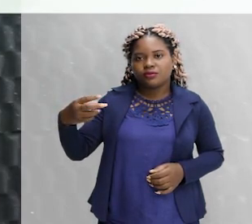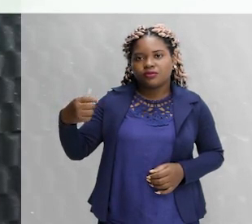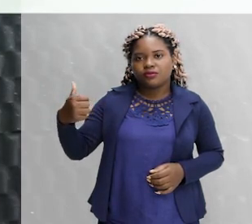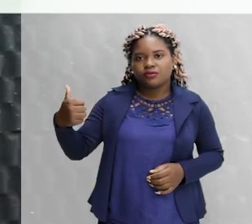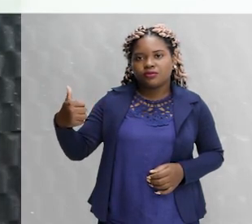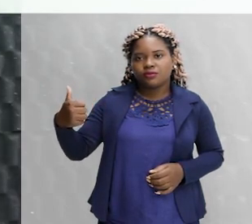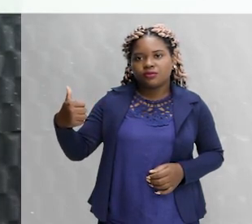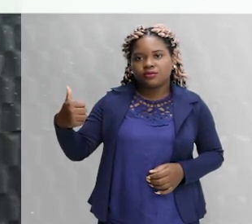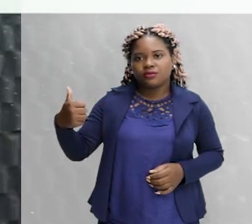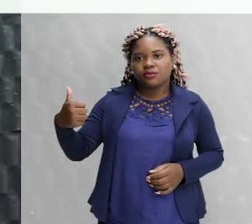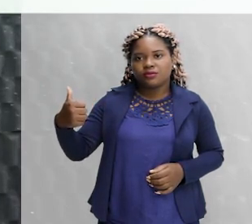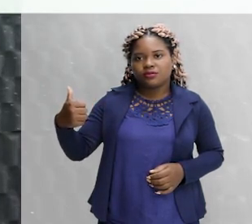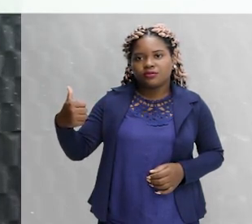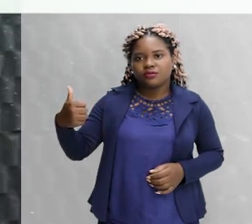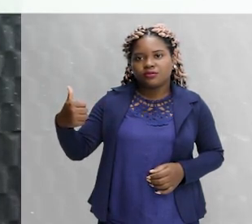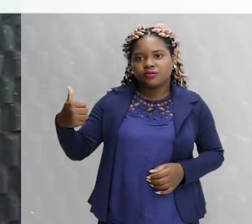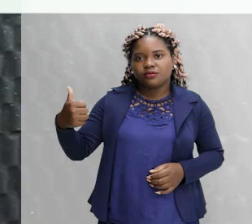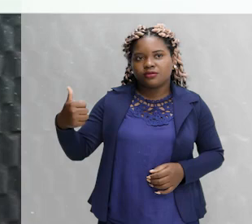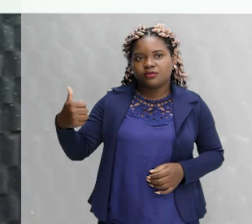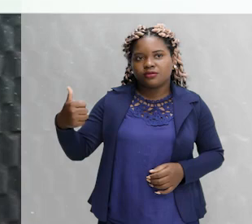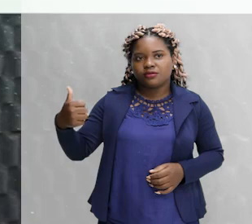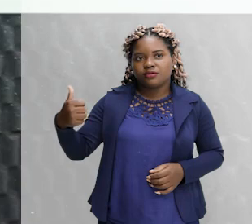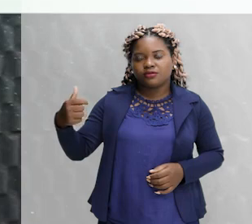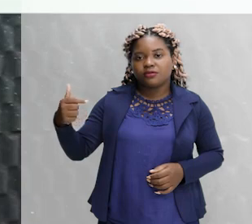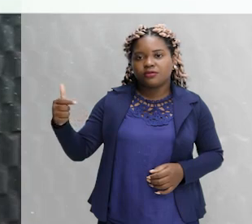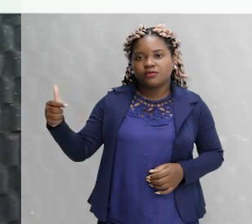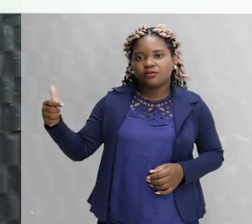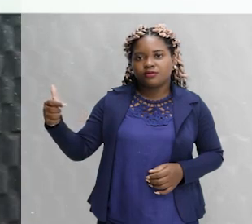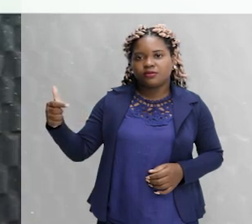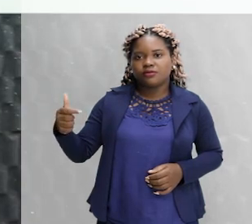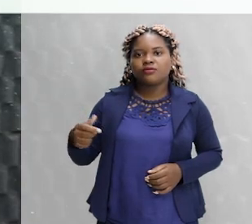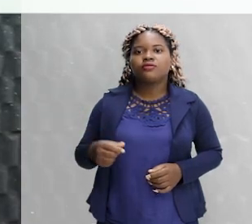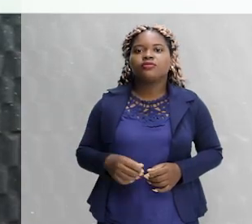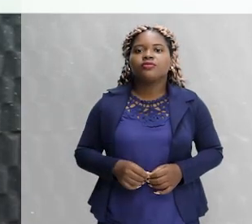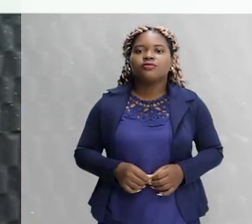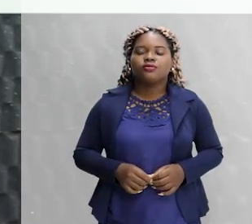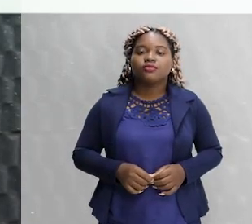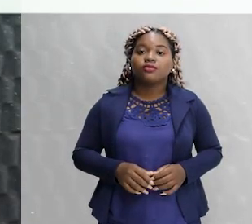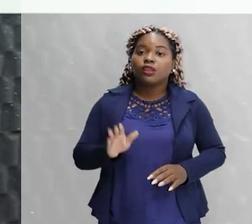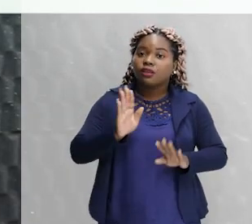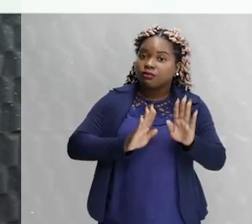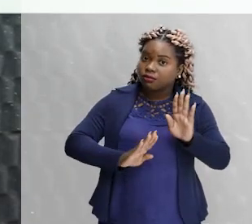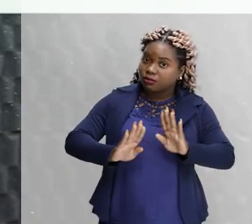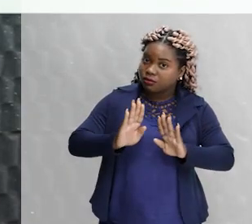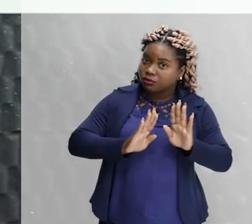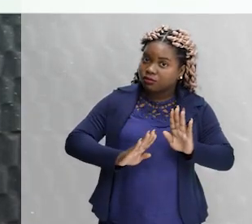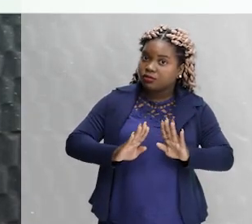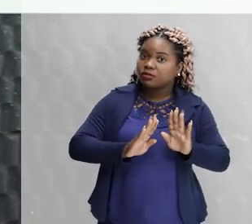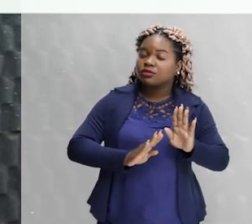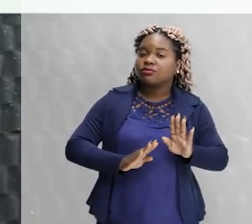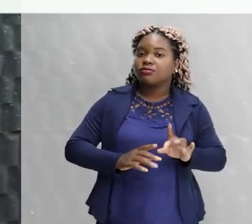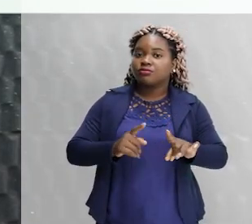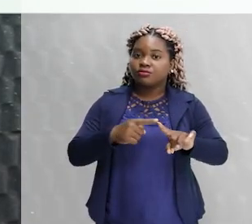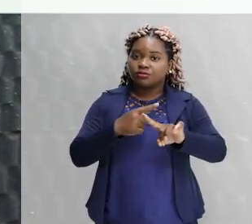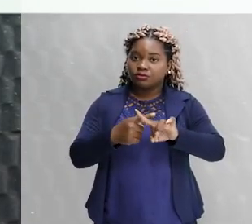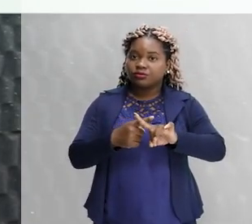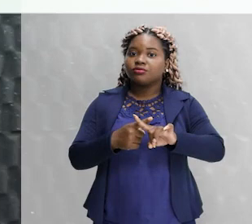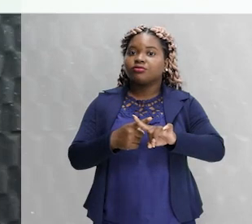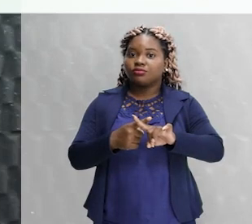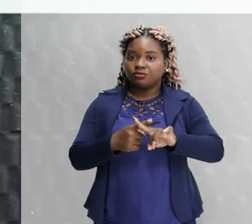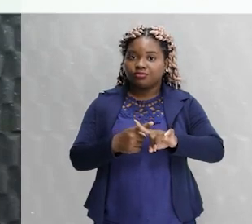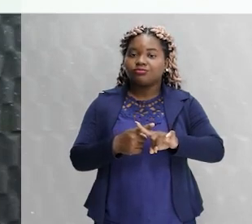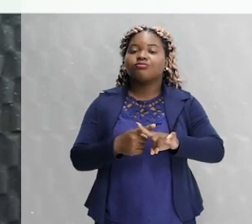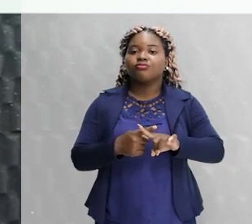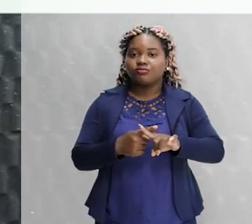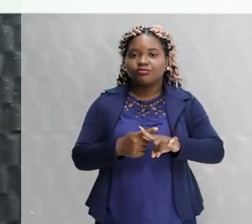peso 1. E a nota que ele tirou 5 tem peso 2. Tá? Tomem cuidado para a gente não multiplicar o valor